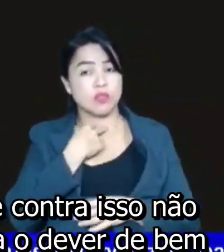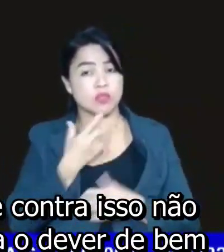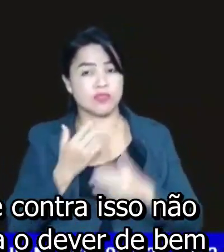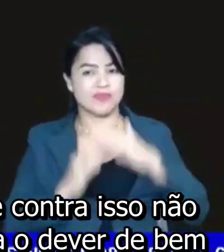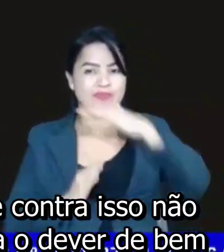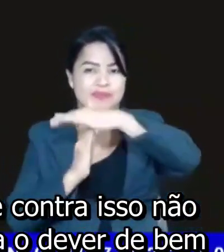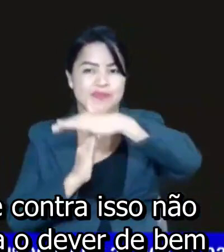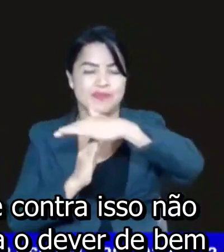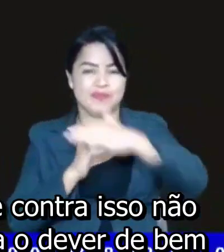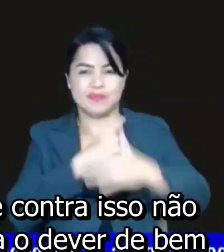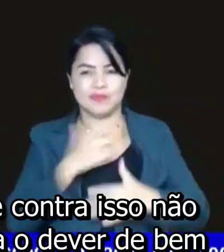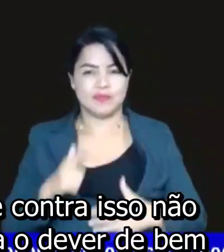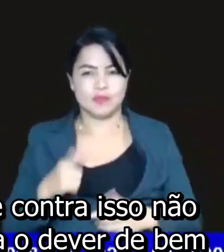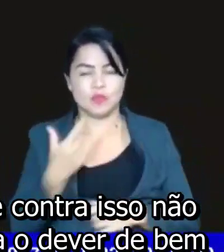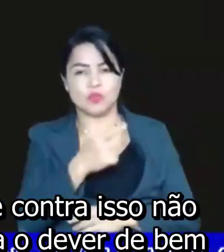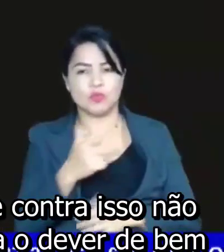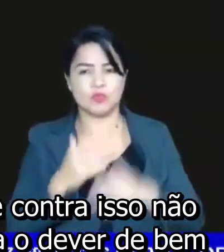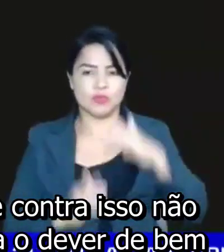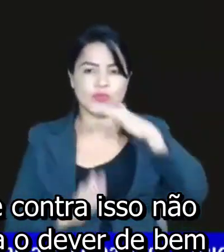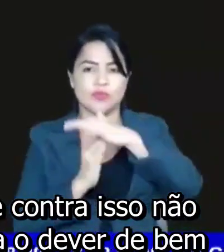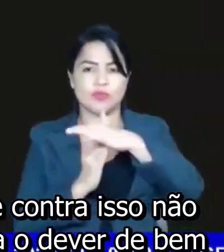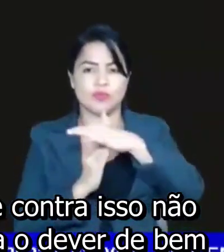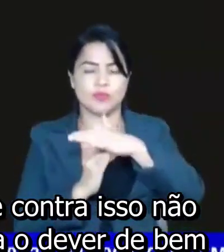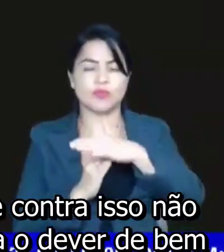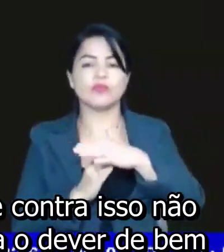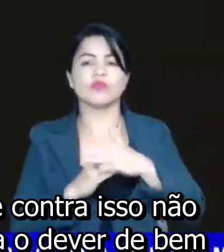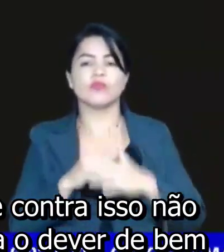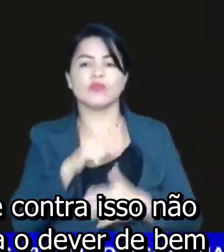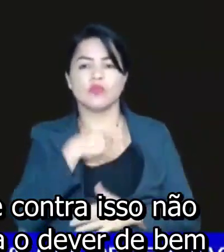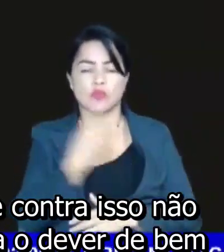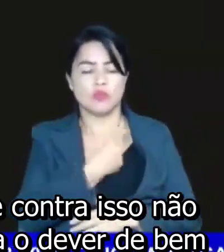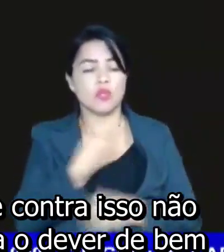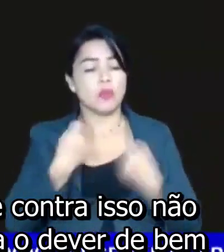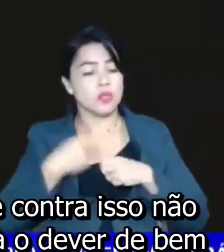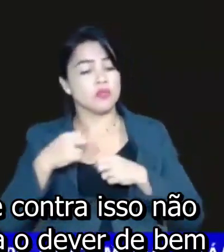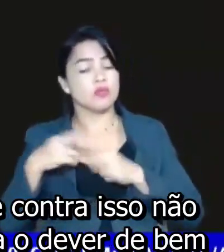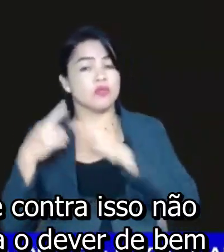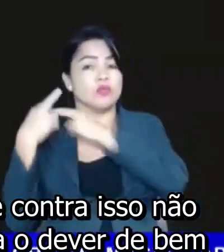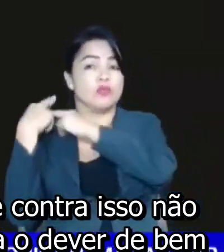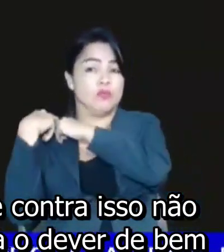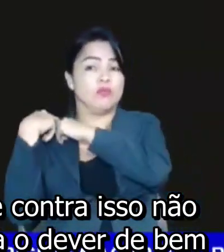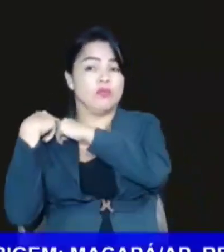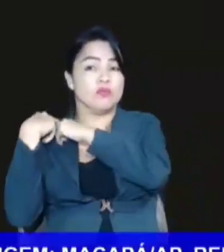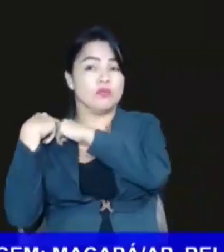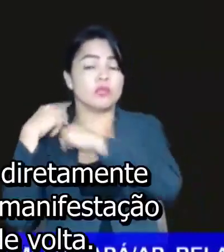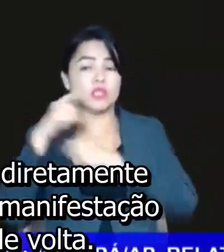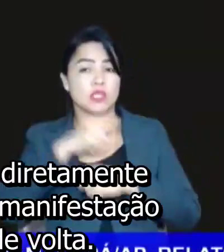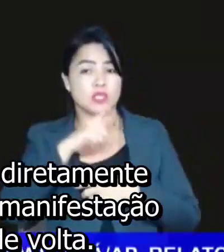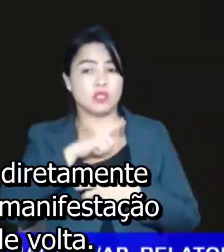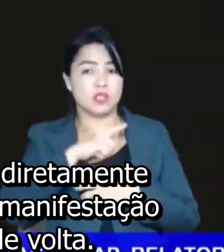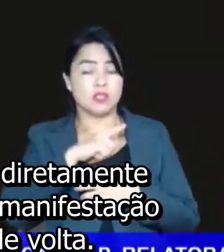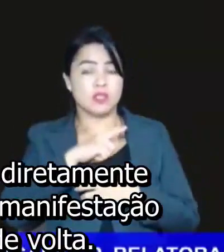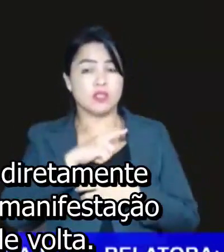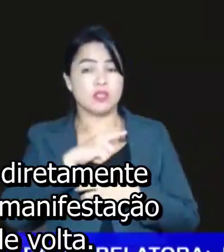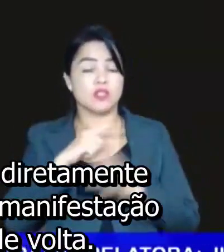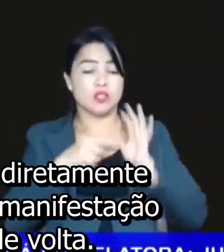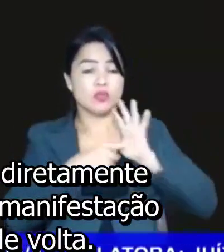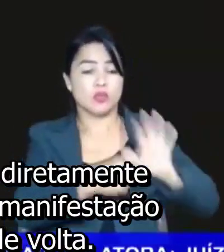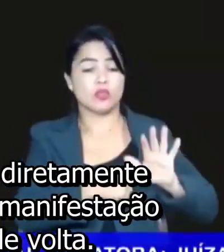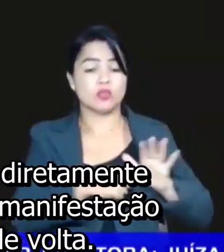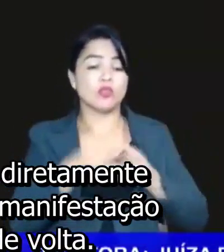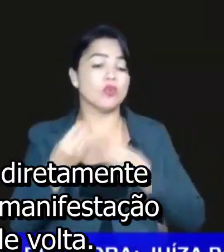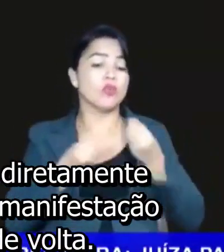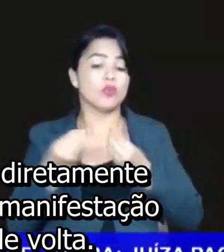limite. Justamente por não haver um limite, redobra o dever de bem demonstrar o emprego da